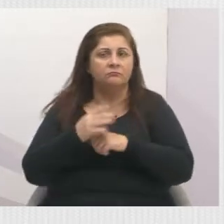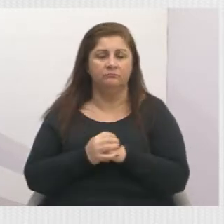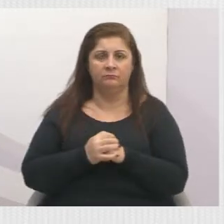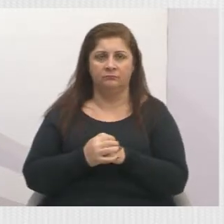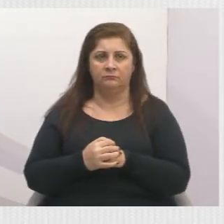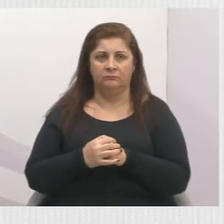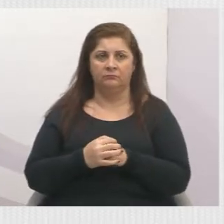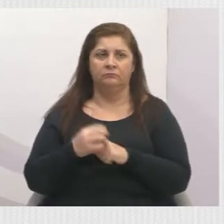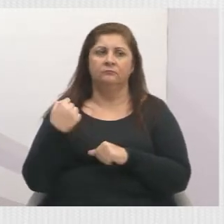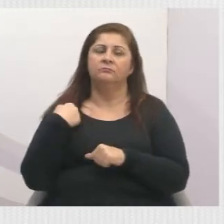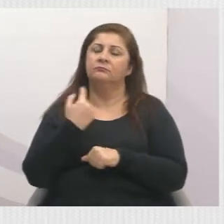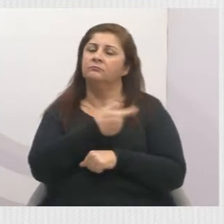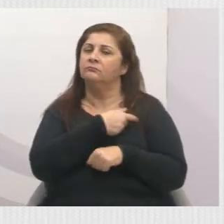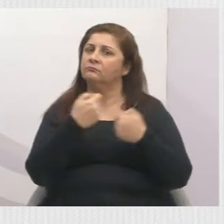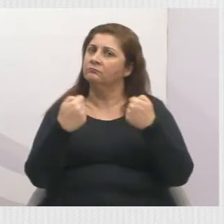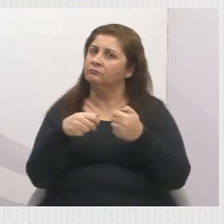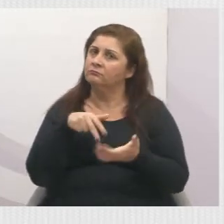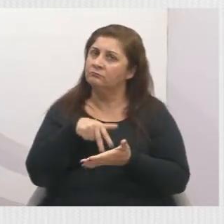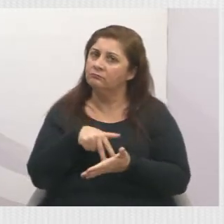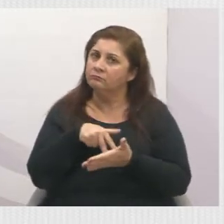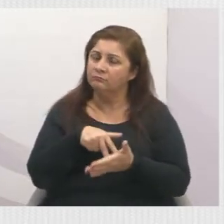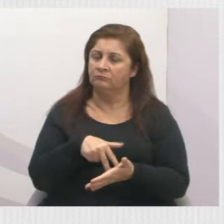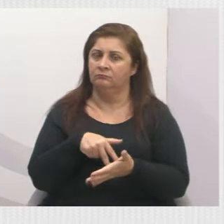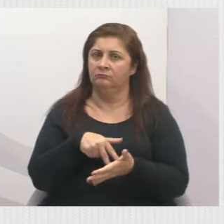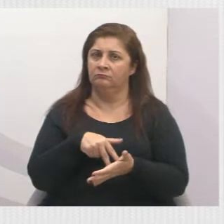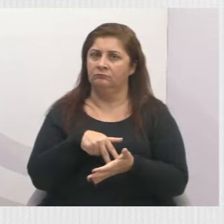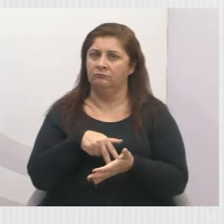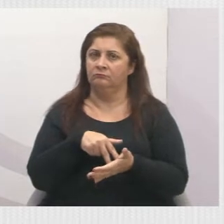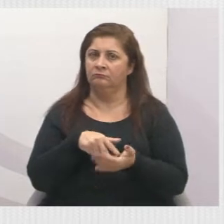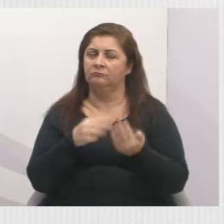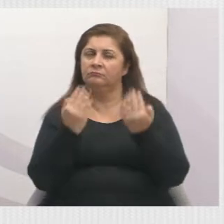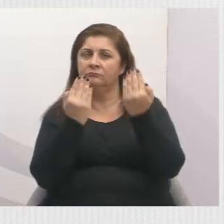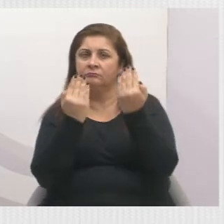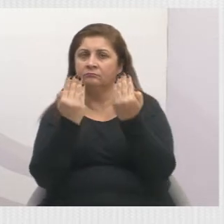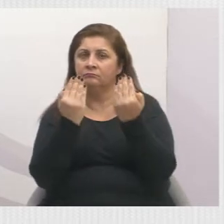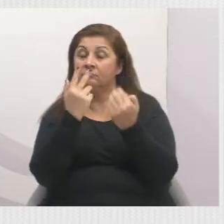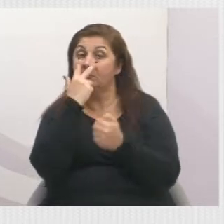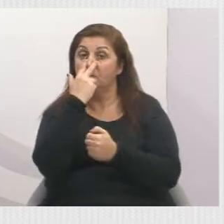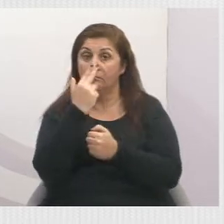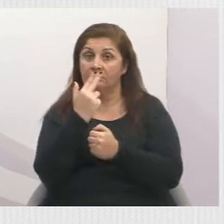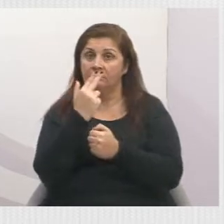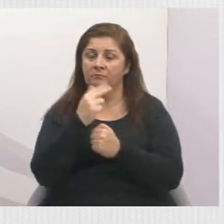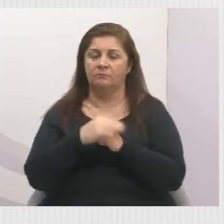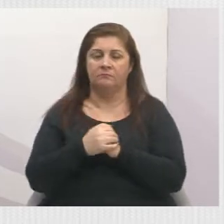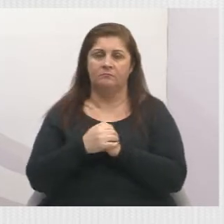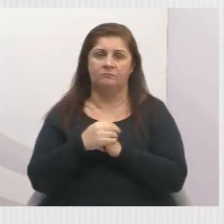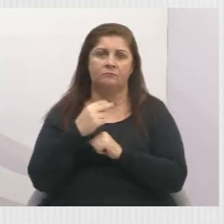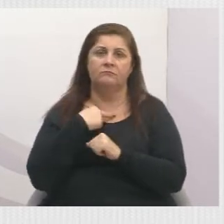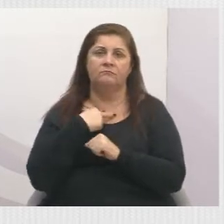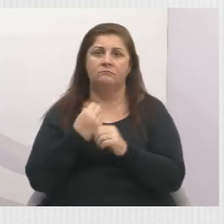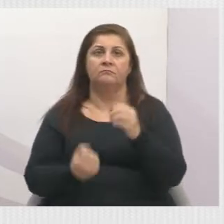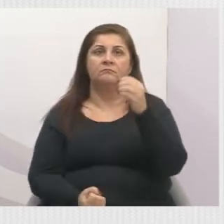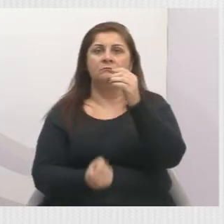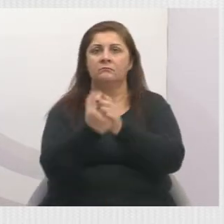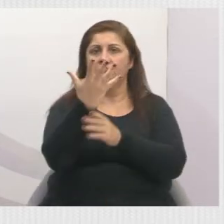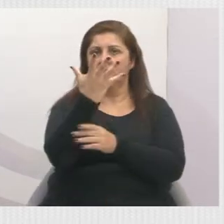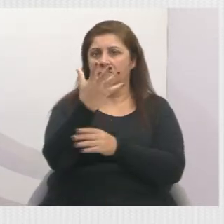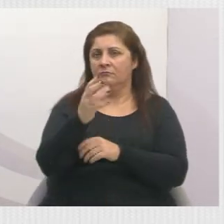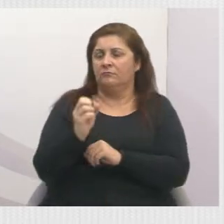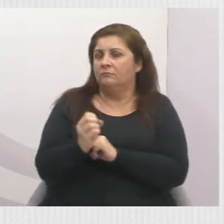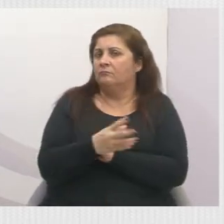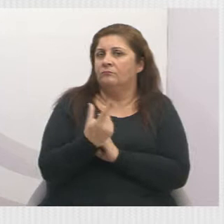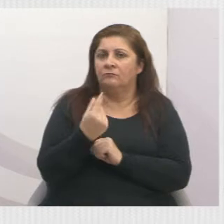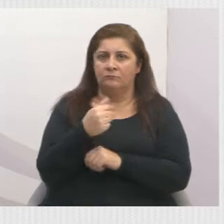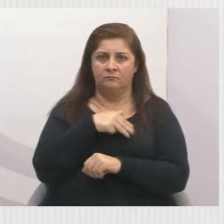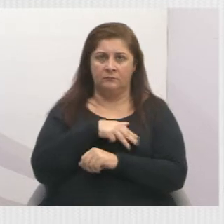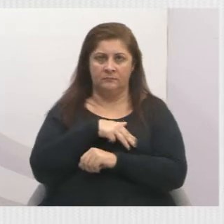que nos manter aqueles benefícios assemelhados. Quer dizer, não há espaço para criar um benefício novo.